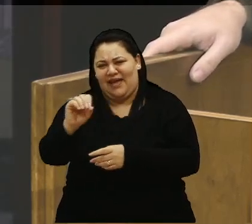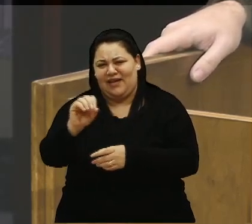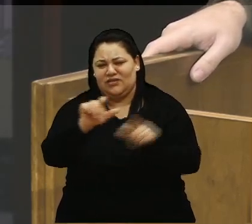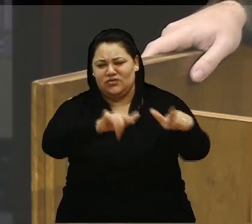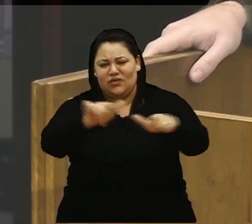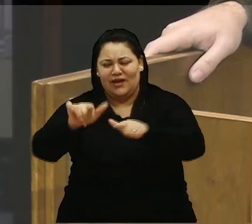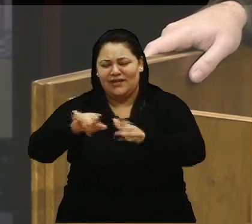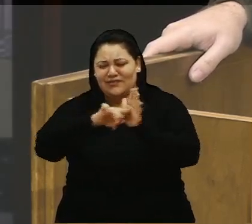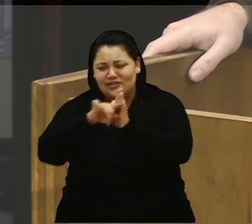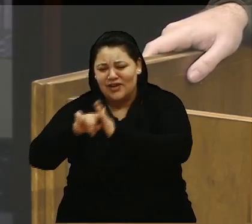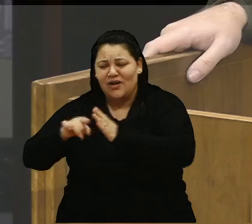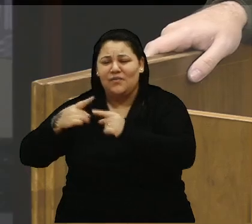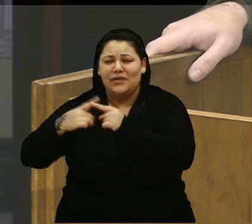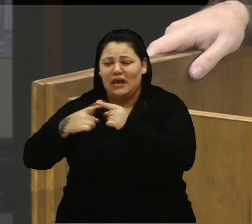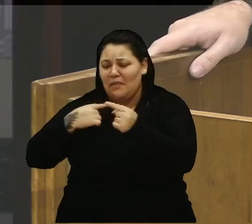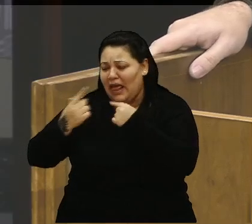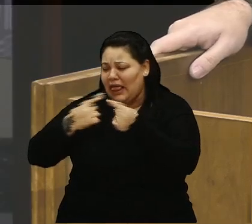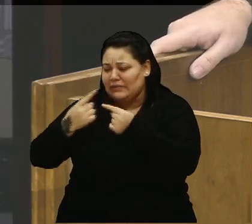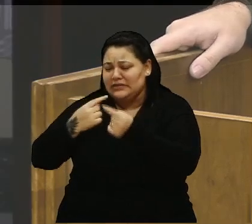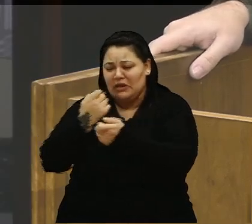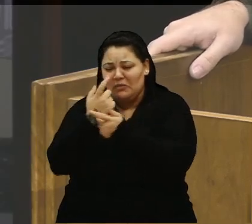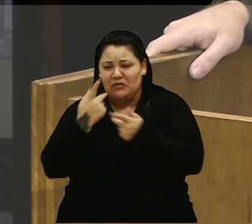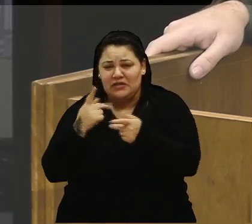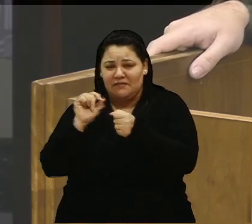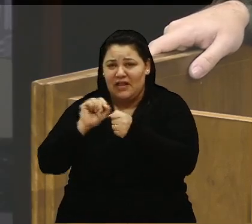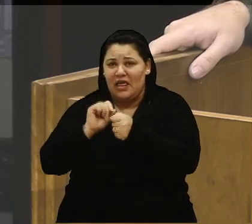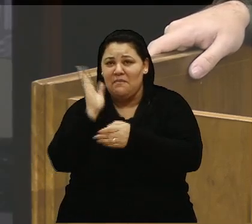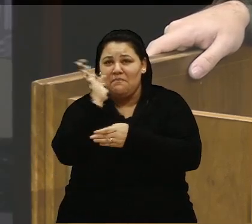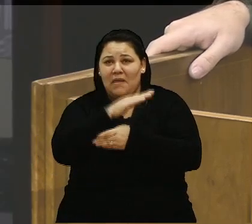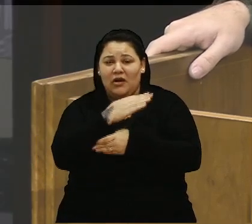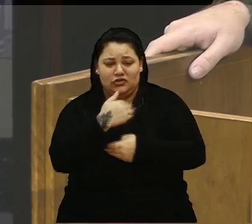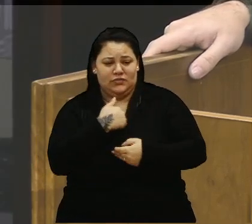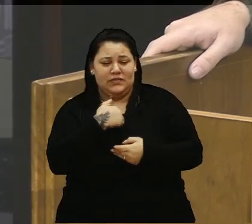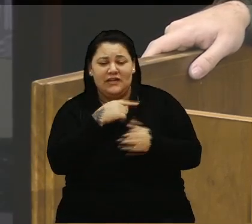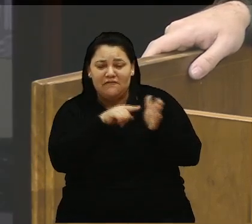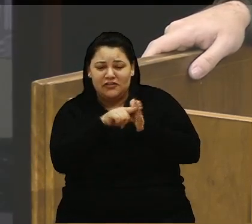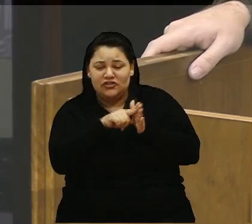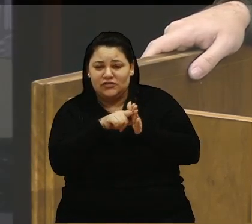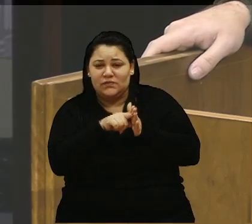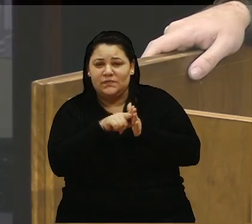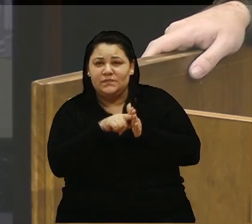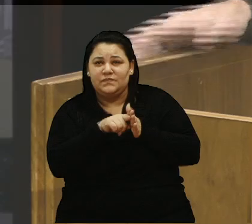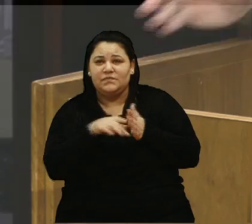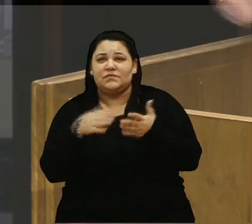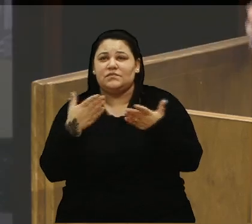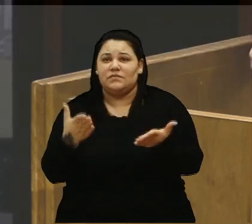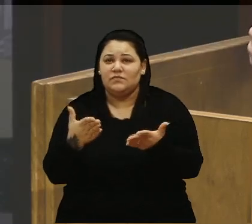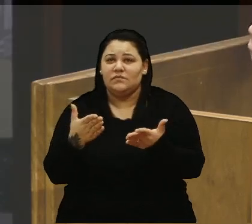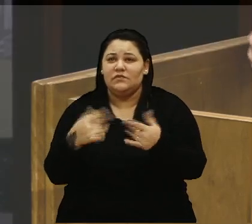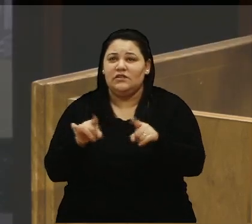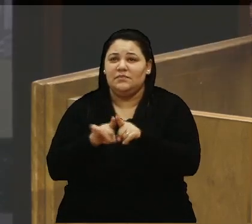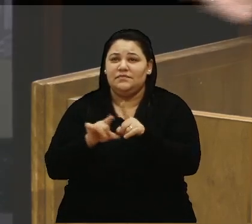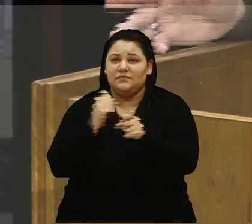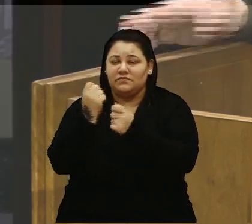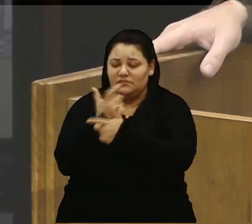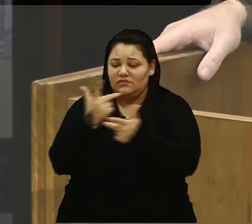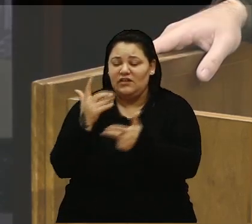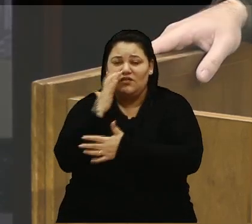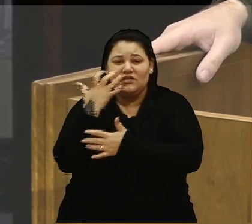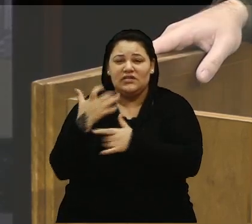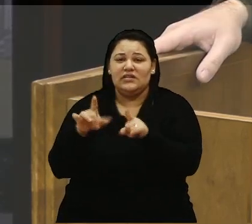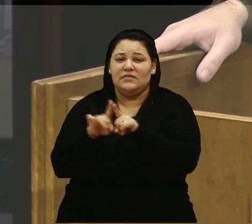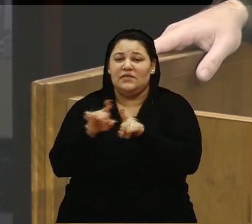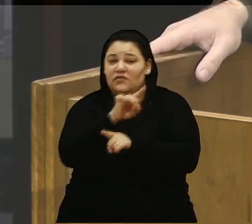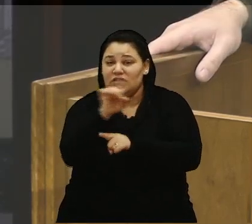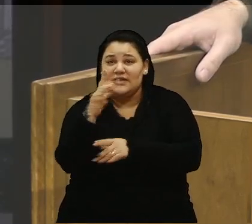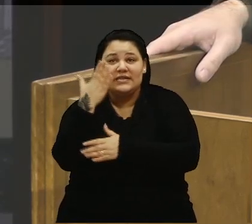porque quando é uma queixa crime que os caras fazem de mim lá, o pessoal investiga, então eu espero que os órgãos investiguem e se alguma coisa ocorrer, saibam que